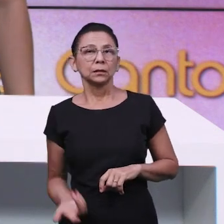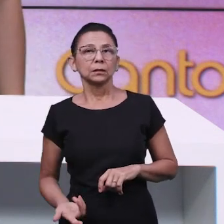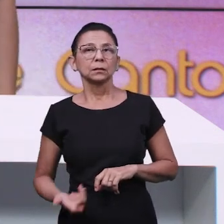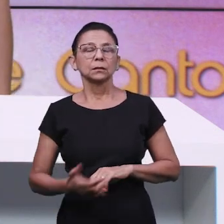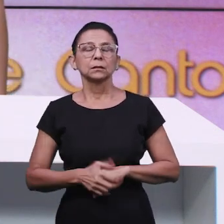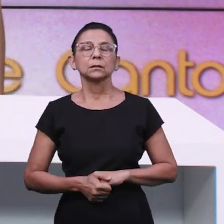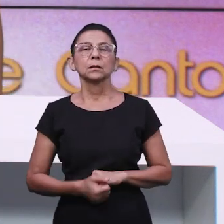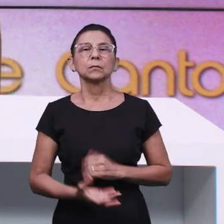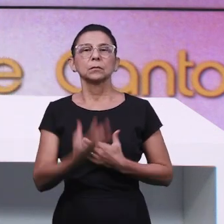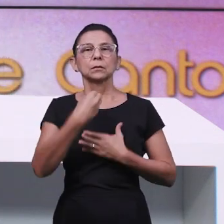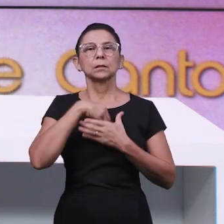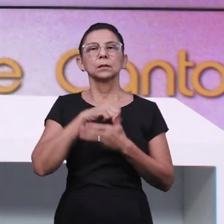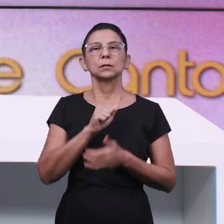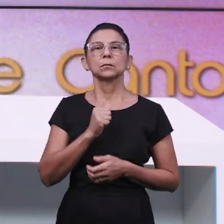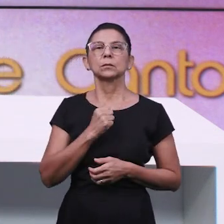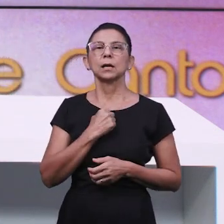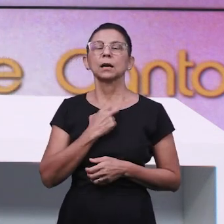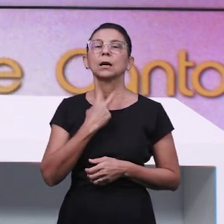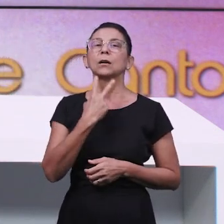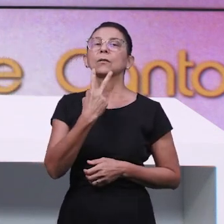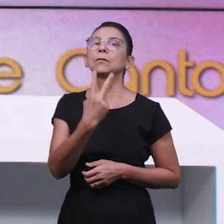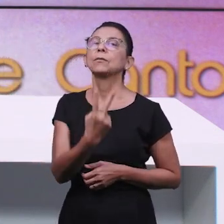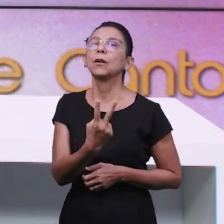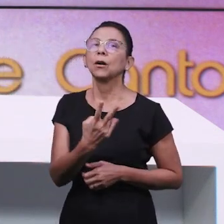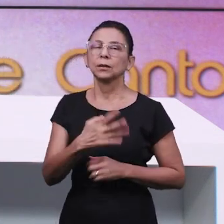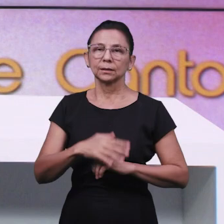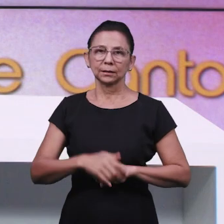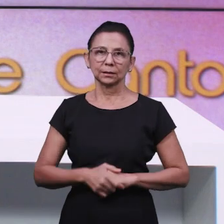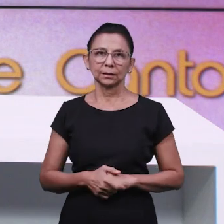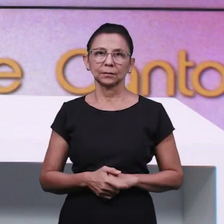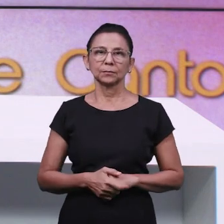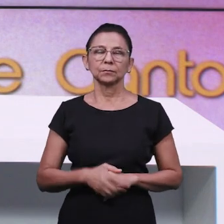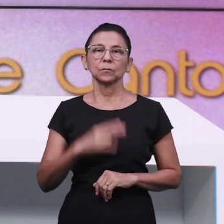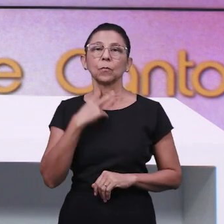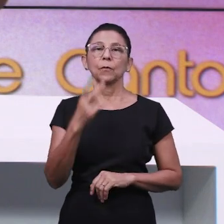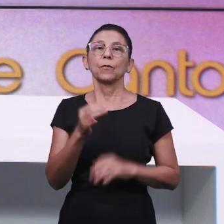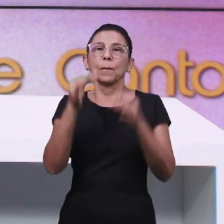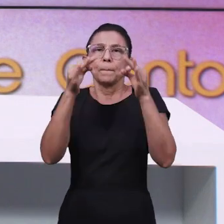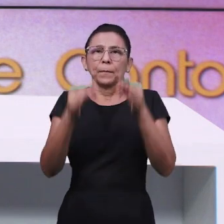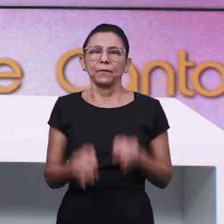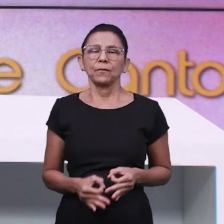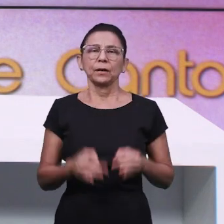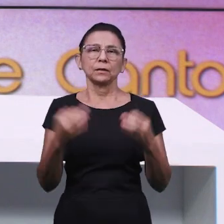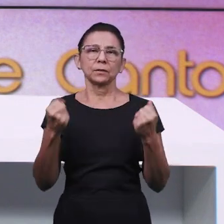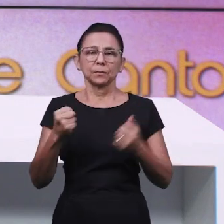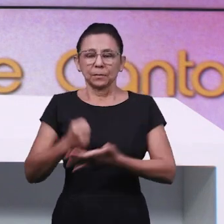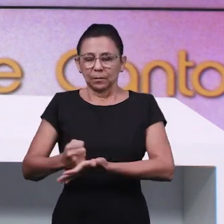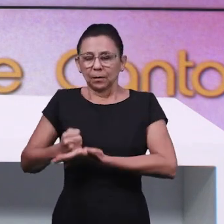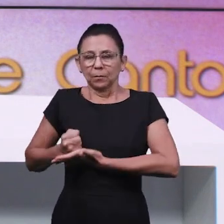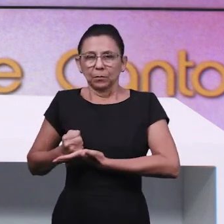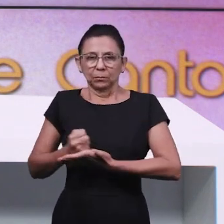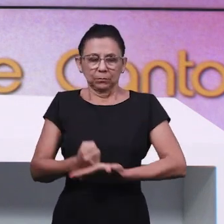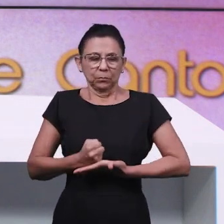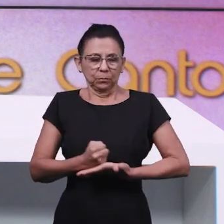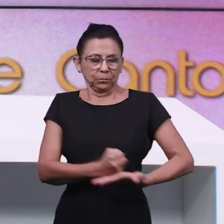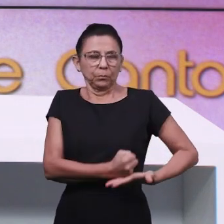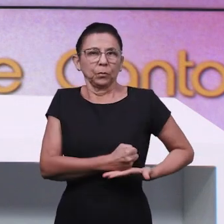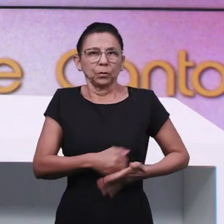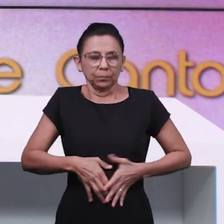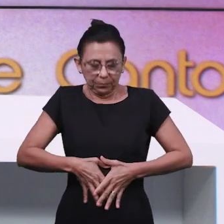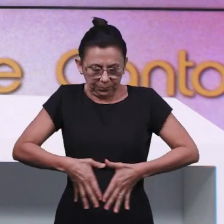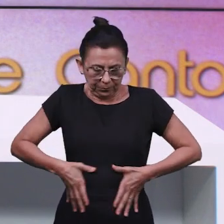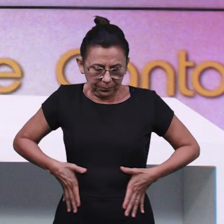no trato vocal, eu preciso ter estabilidade do nosso apoio. Você precisa ter estabilidade do seu